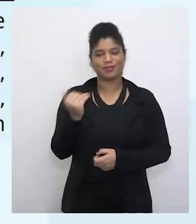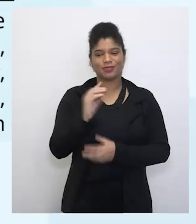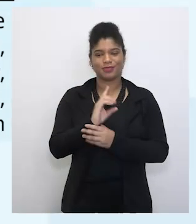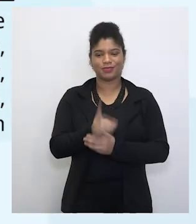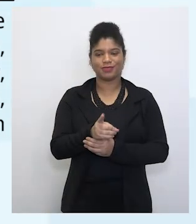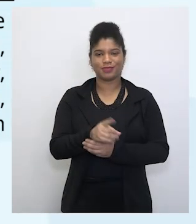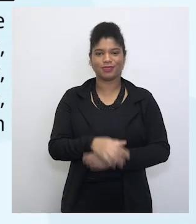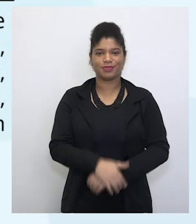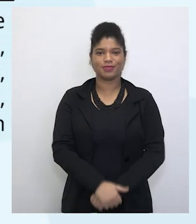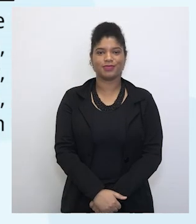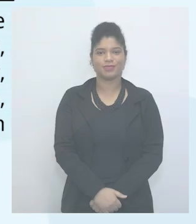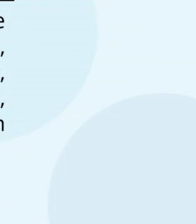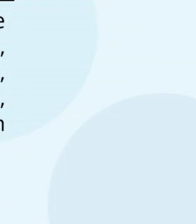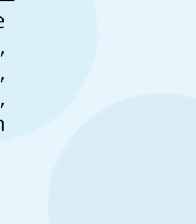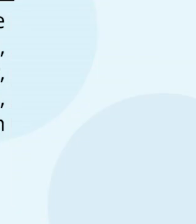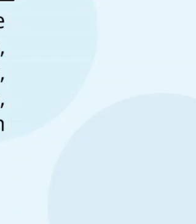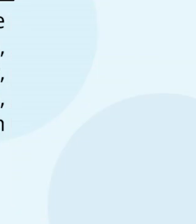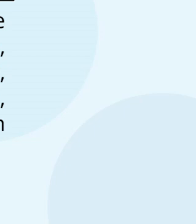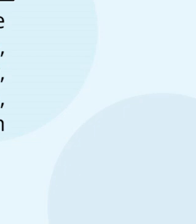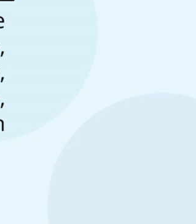minute.